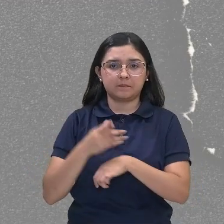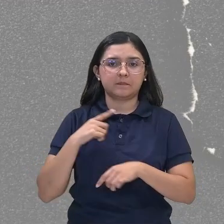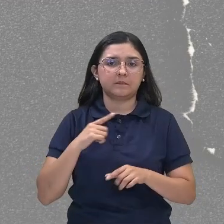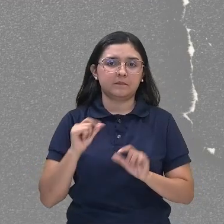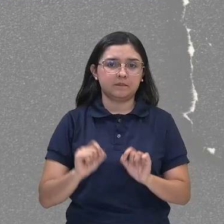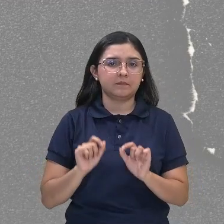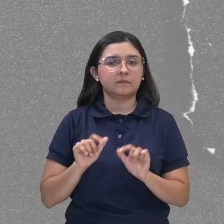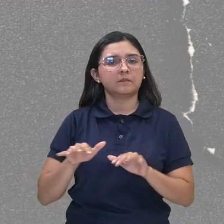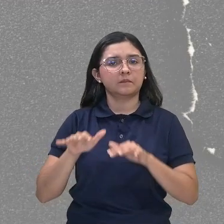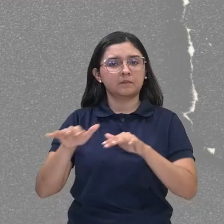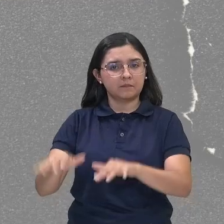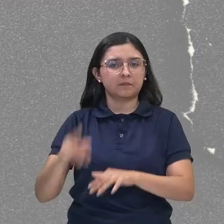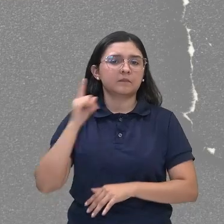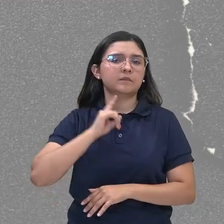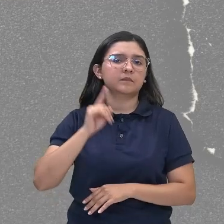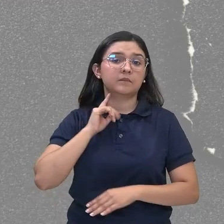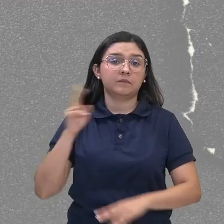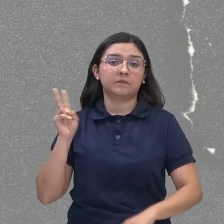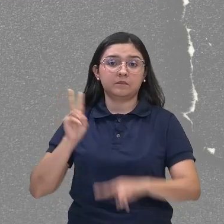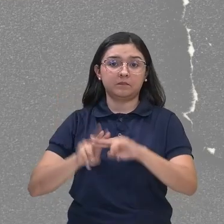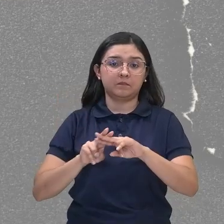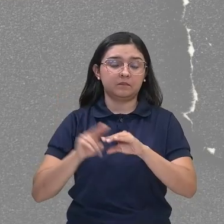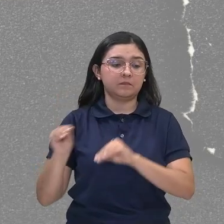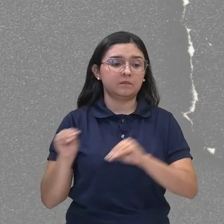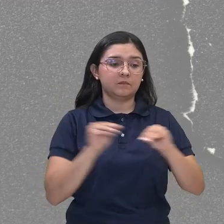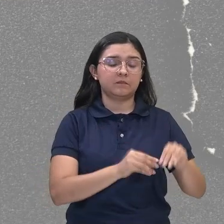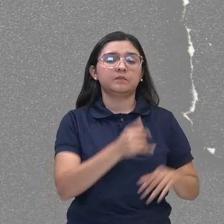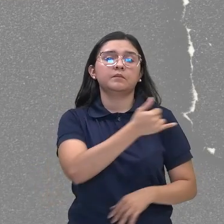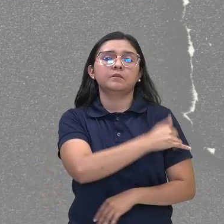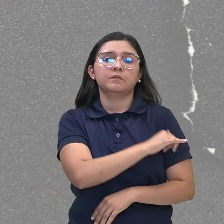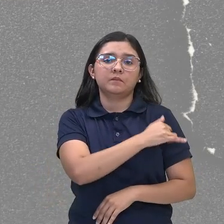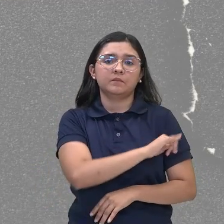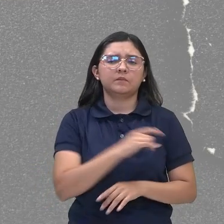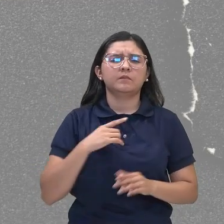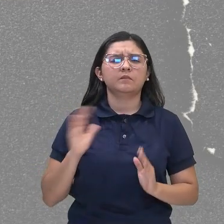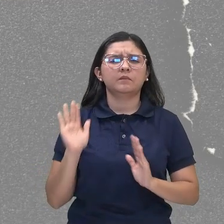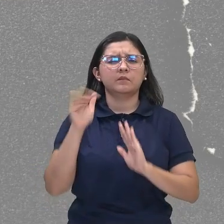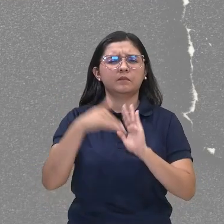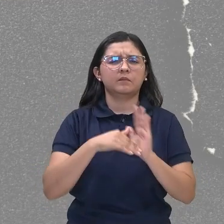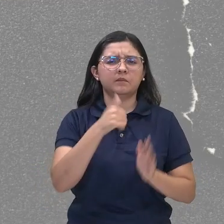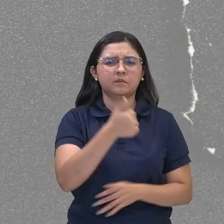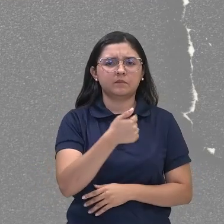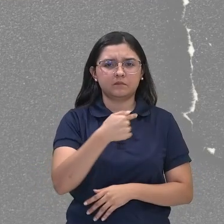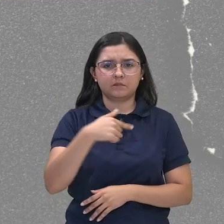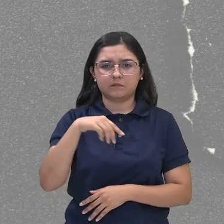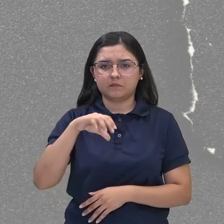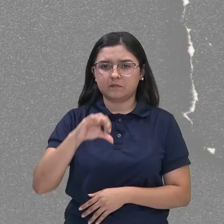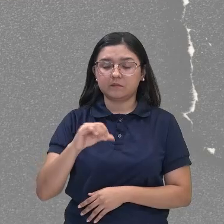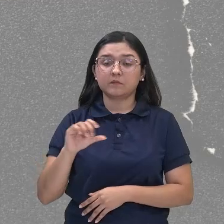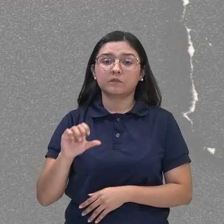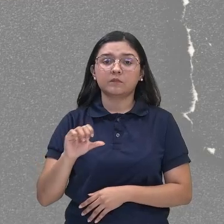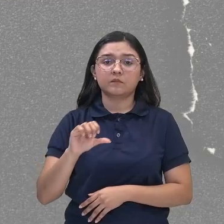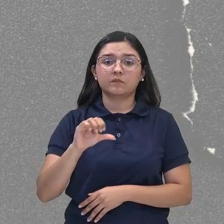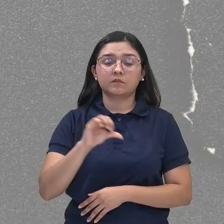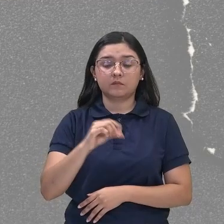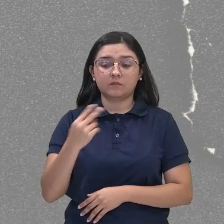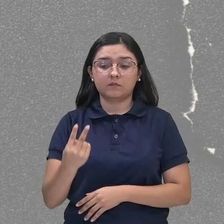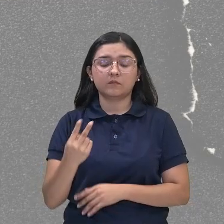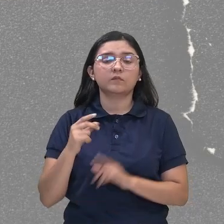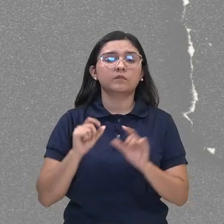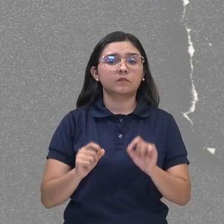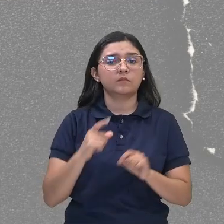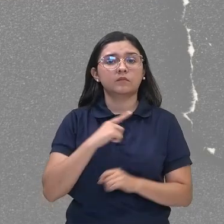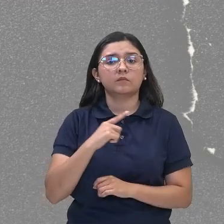Foi preso e mandado ao Rio de Janeiro, onde ficou encarcerado até 1792. Em 1792,